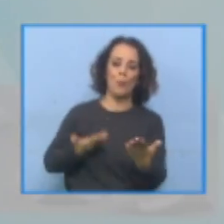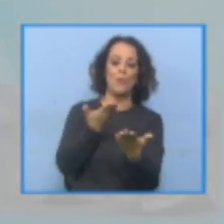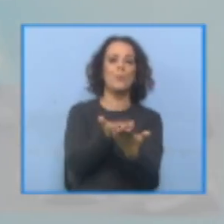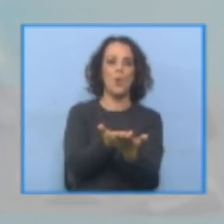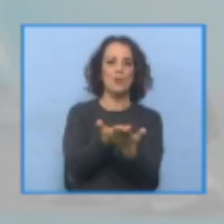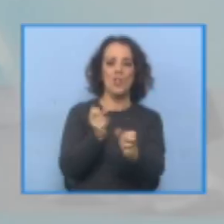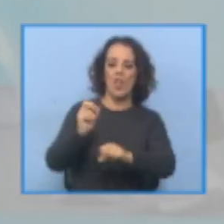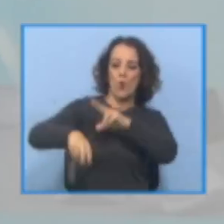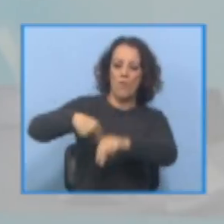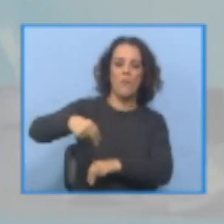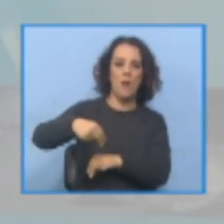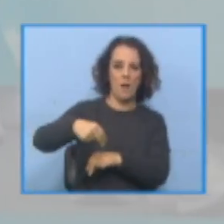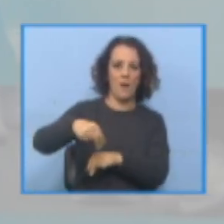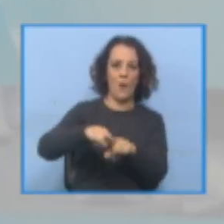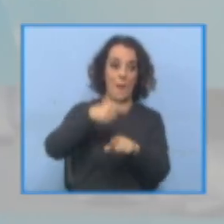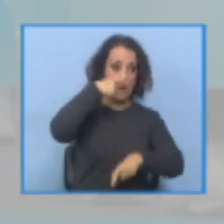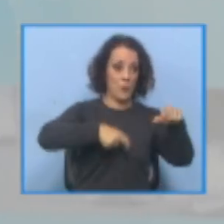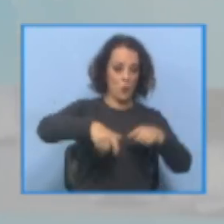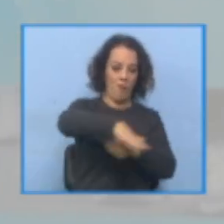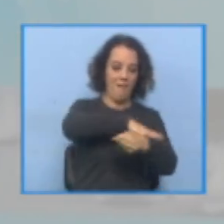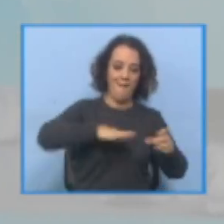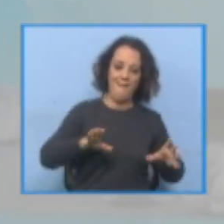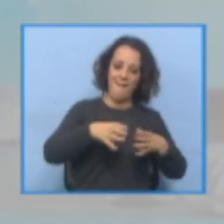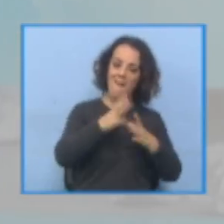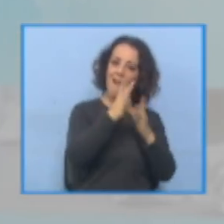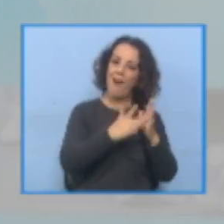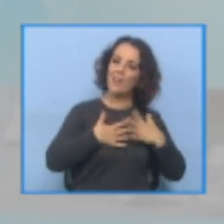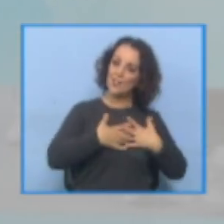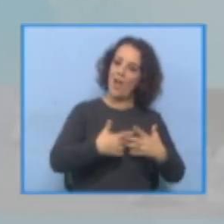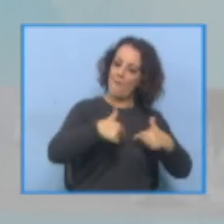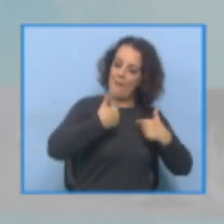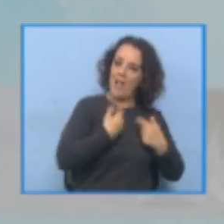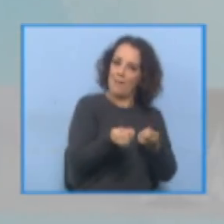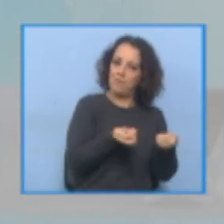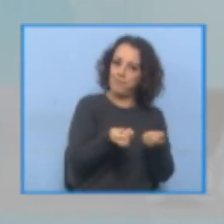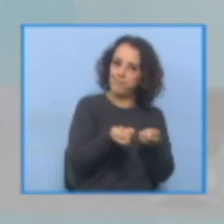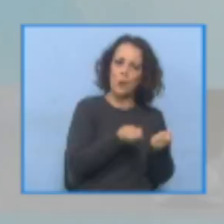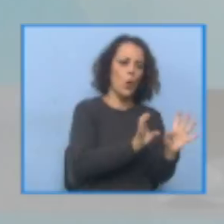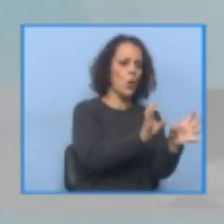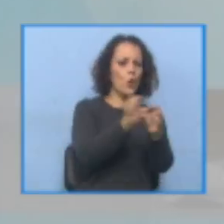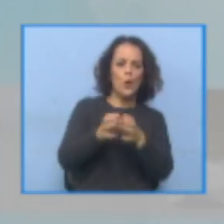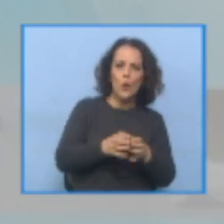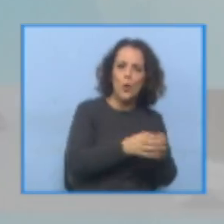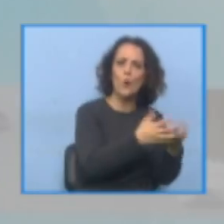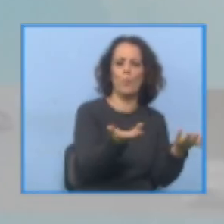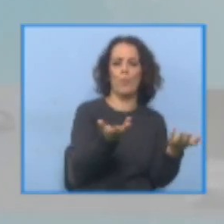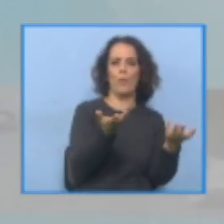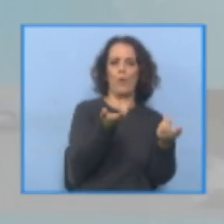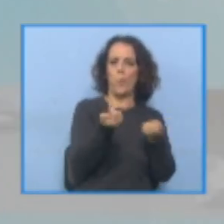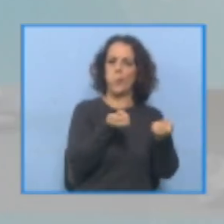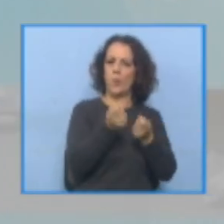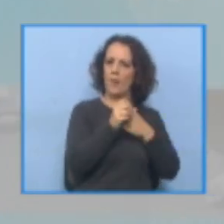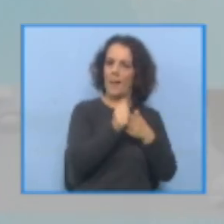para aquelas pessoas que na comunidade cristã assumem liderança de determinados grupos, ou querem ser